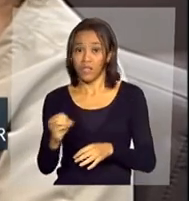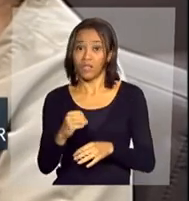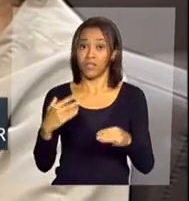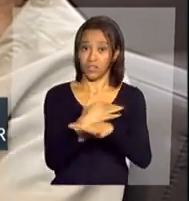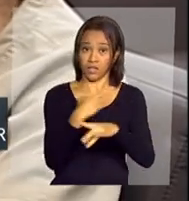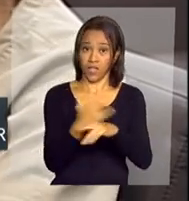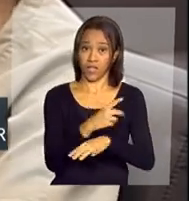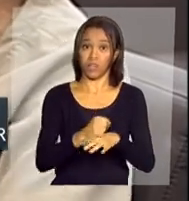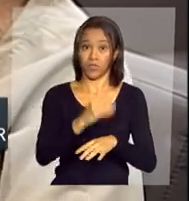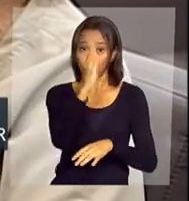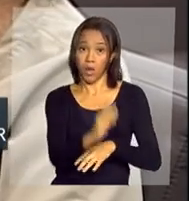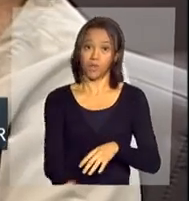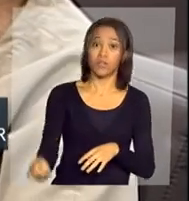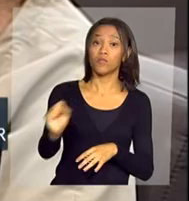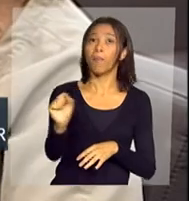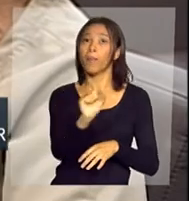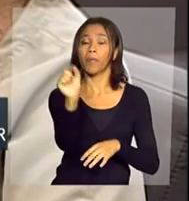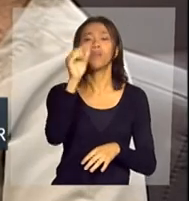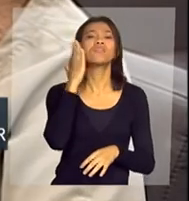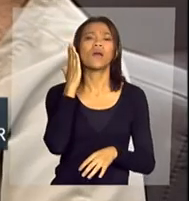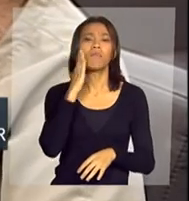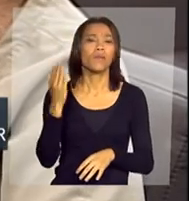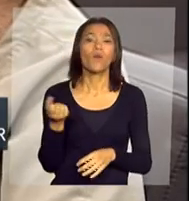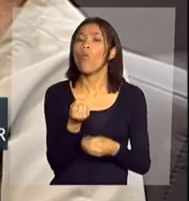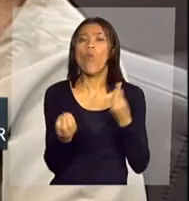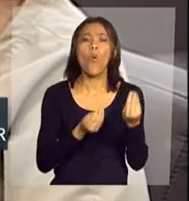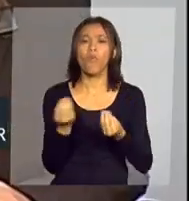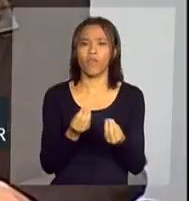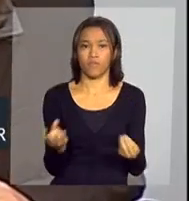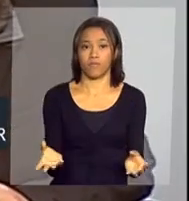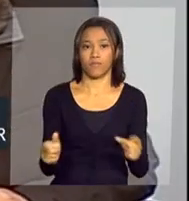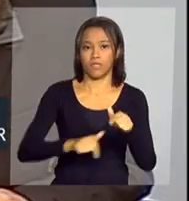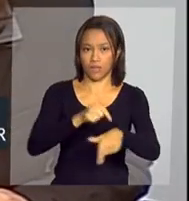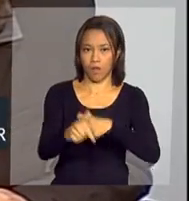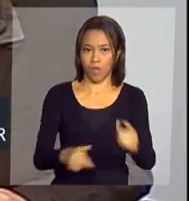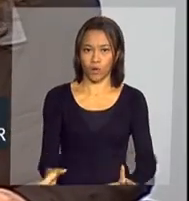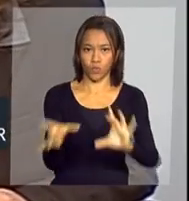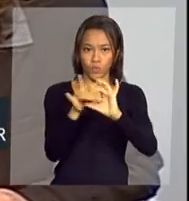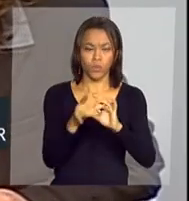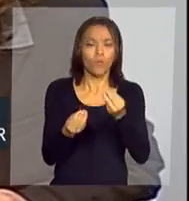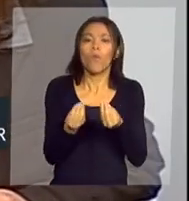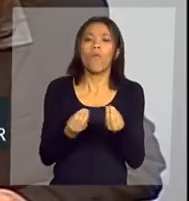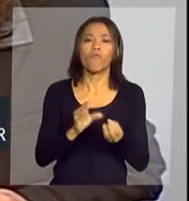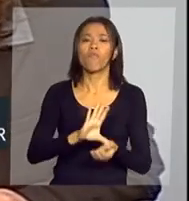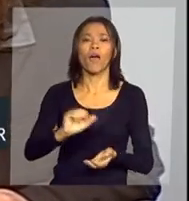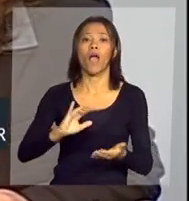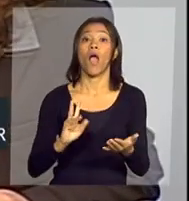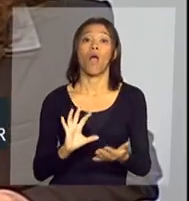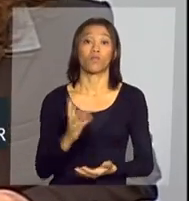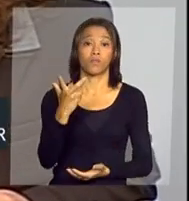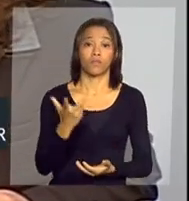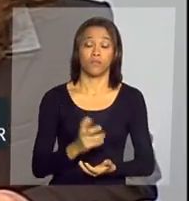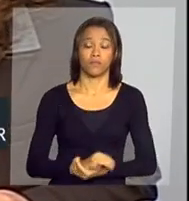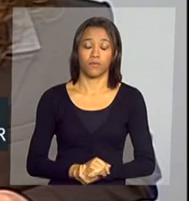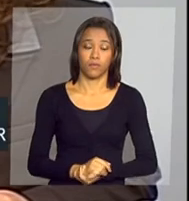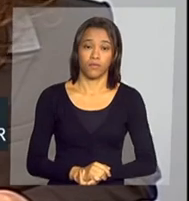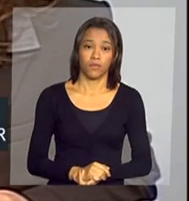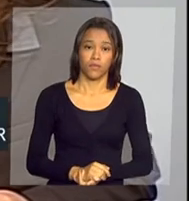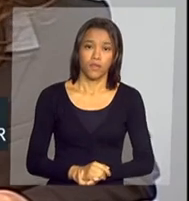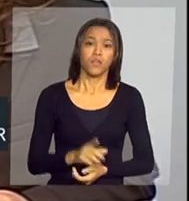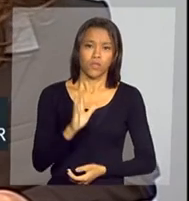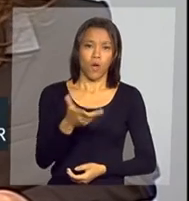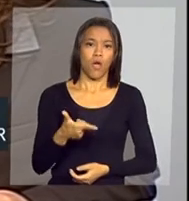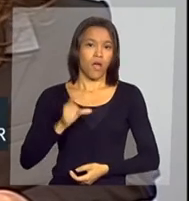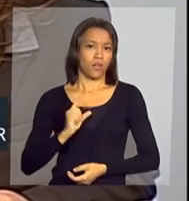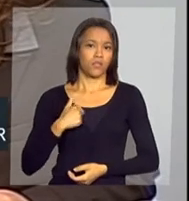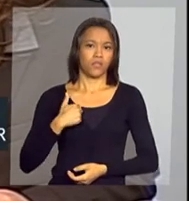brasileiras não entre as falar sobre sobre esse processo de integração é falsa hein só para ainda a questão